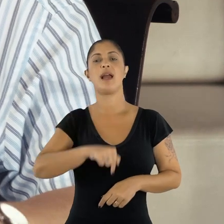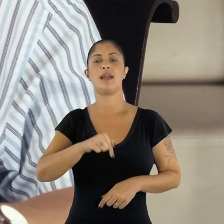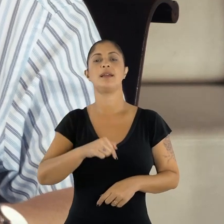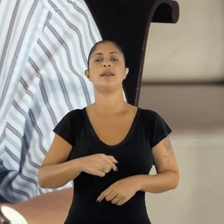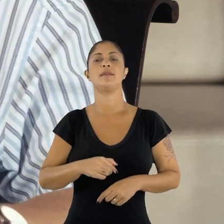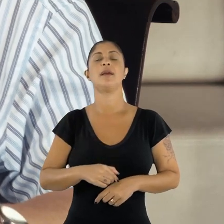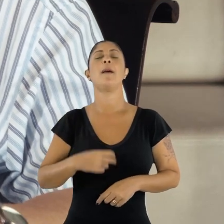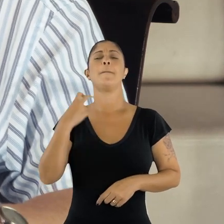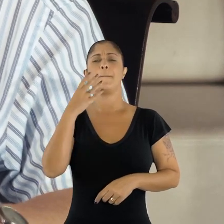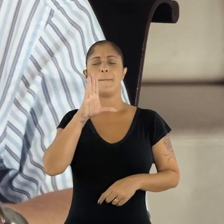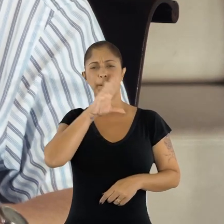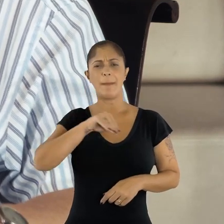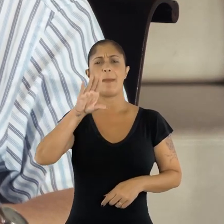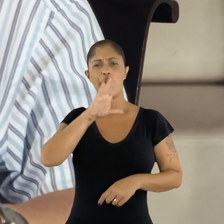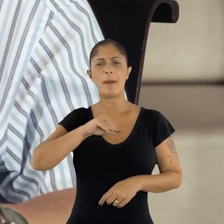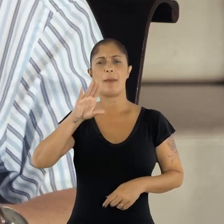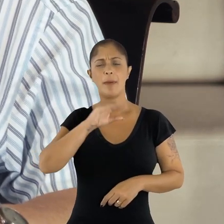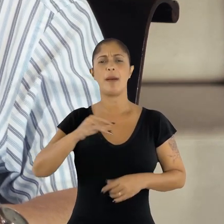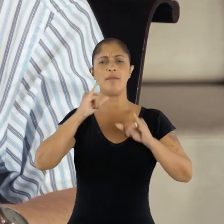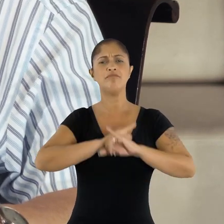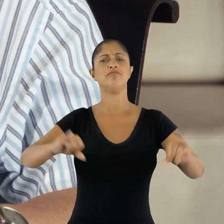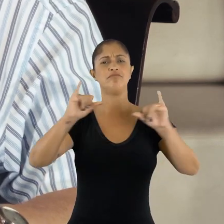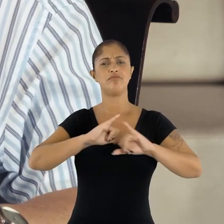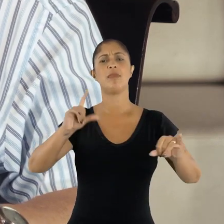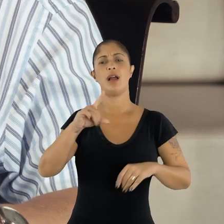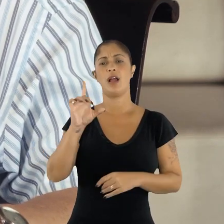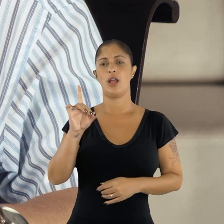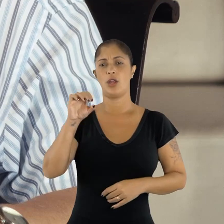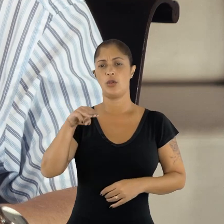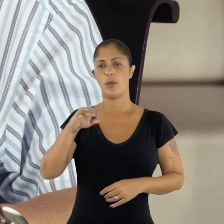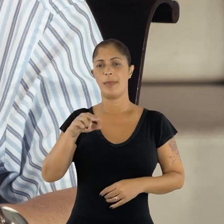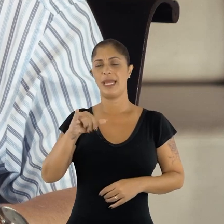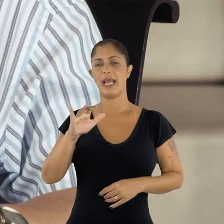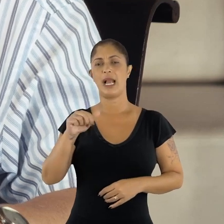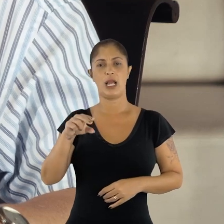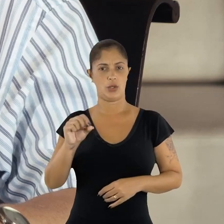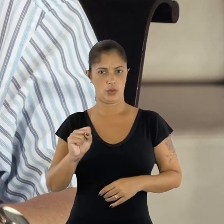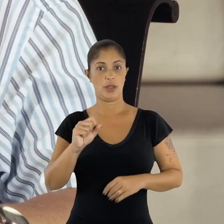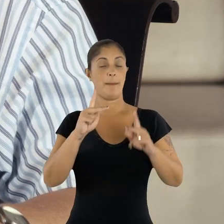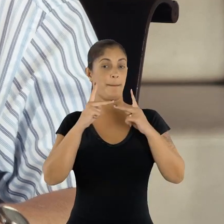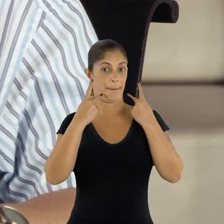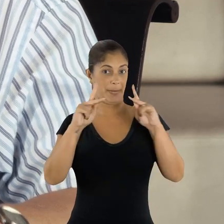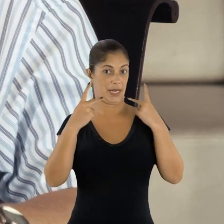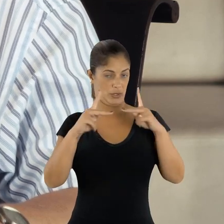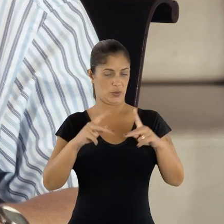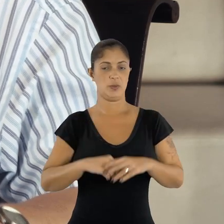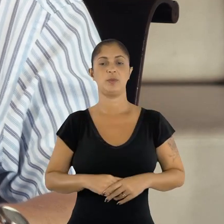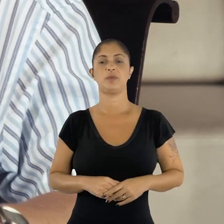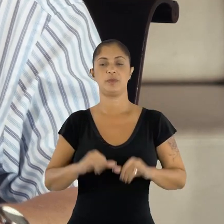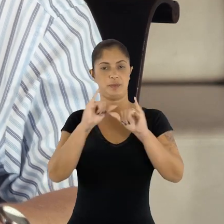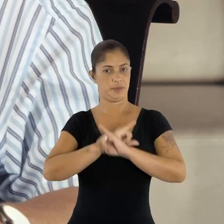aqui nos dominicanos, né? Porque os dominicanos, tecnicamente, o nosso nome é Ordem dos Pregadores e não